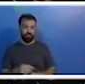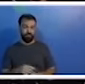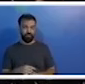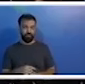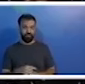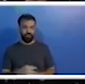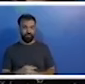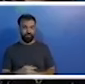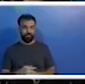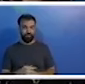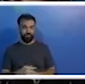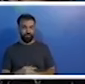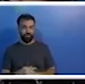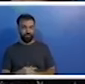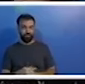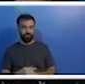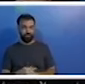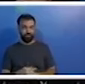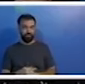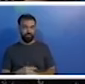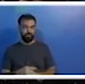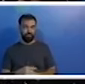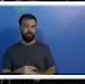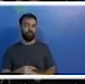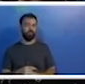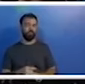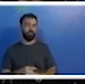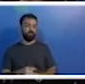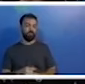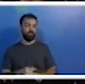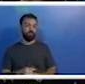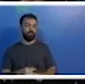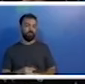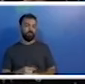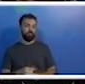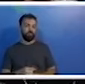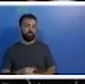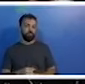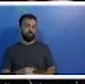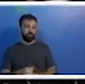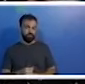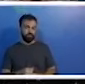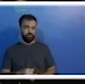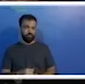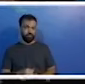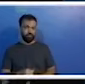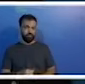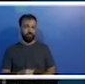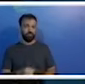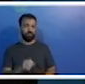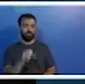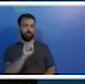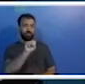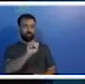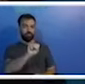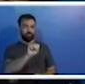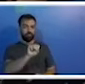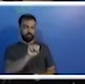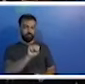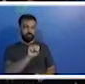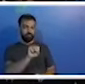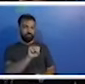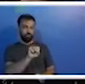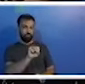para saber como a gente escreve olhem isso sonzinho da letra S Vocês ouviram também é isso mesmo letra